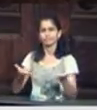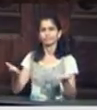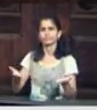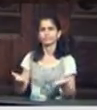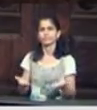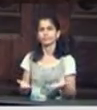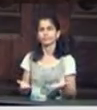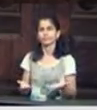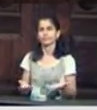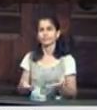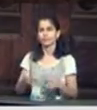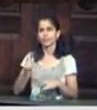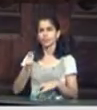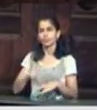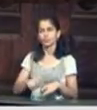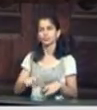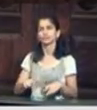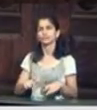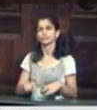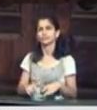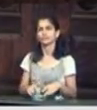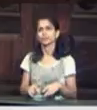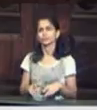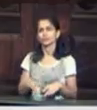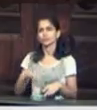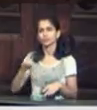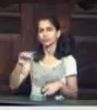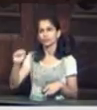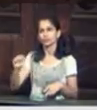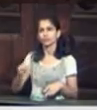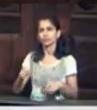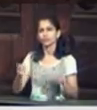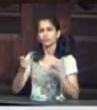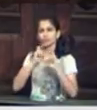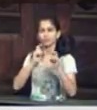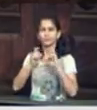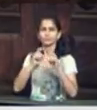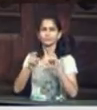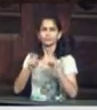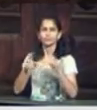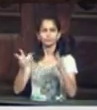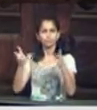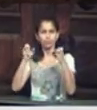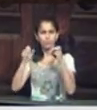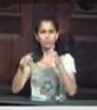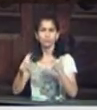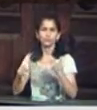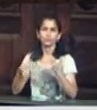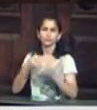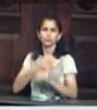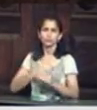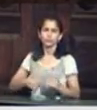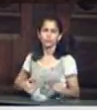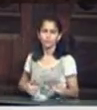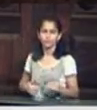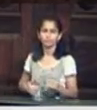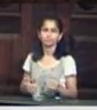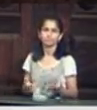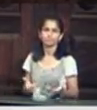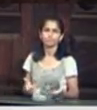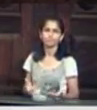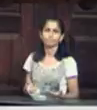Hoje é mais um dia nessa casa onde a gente discute matérias do governo que